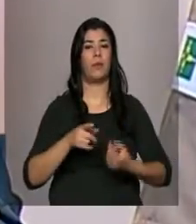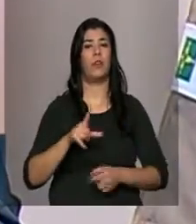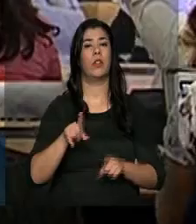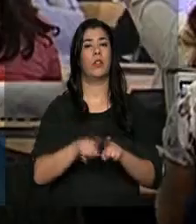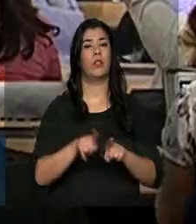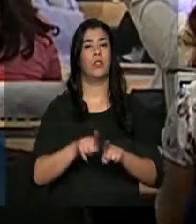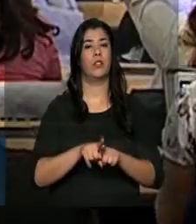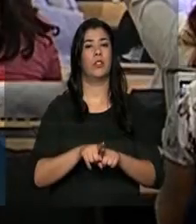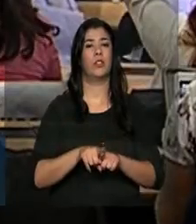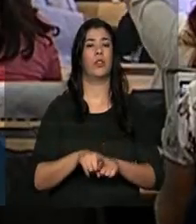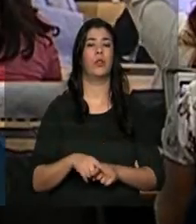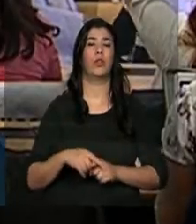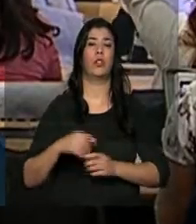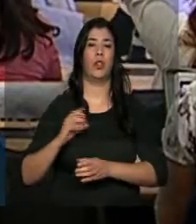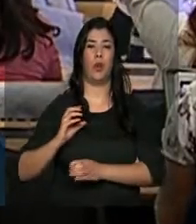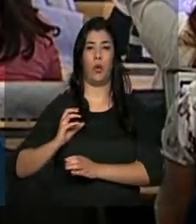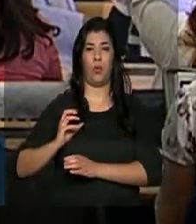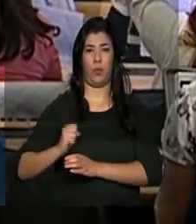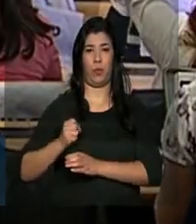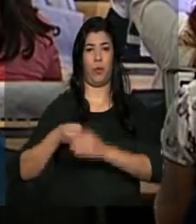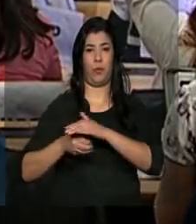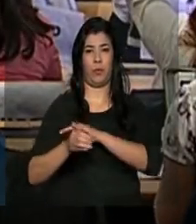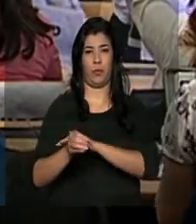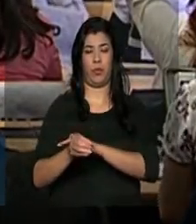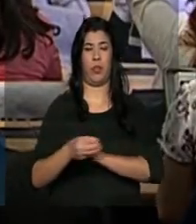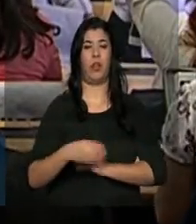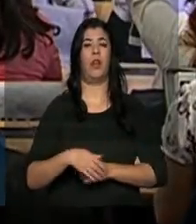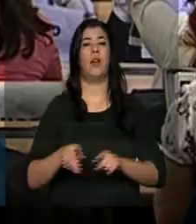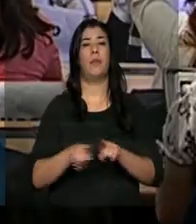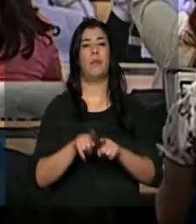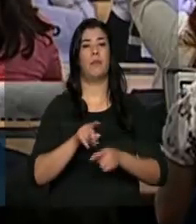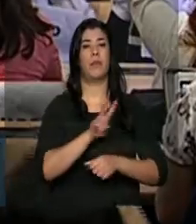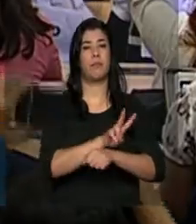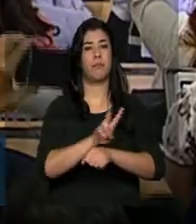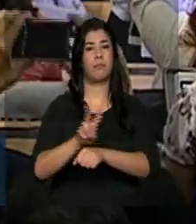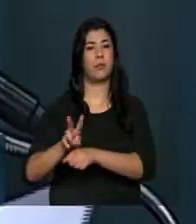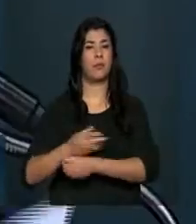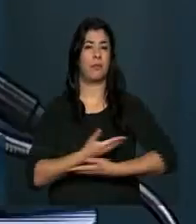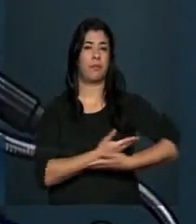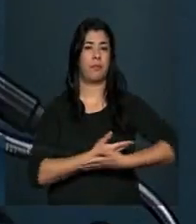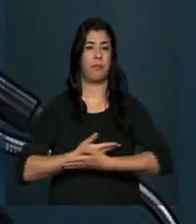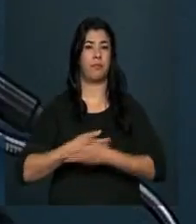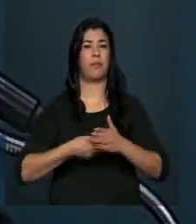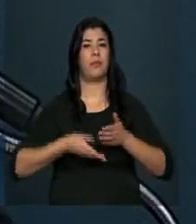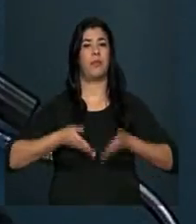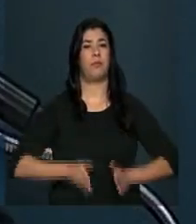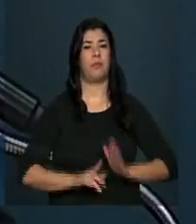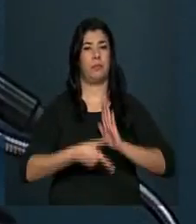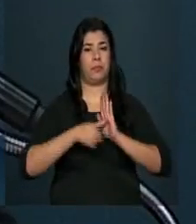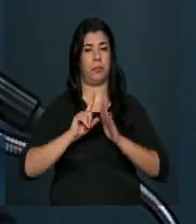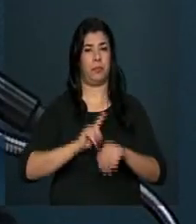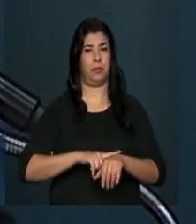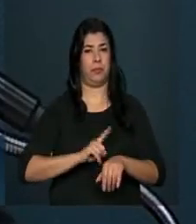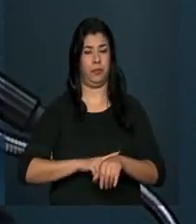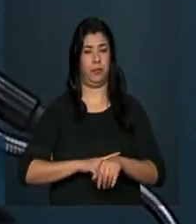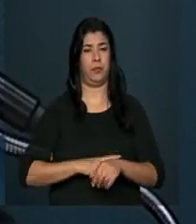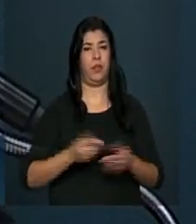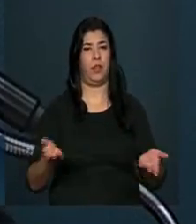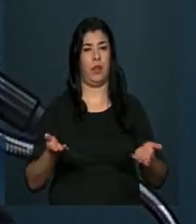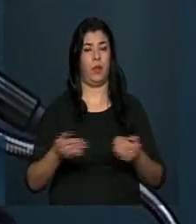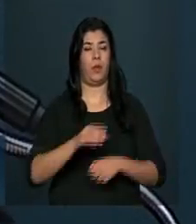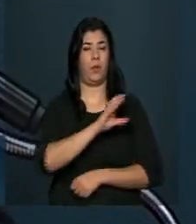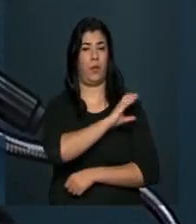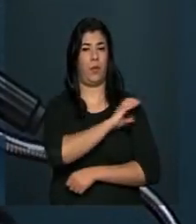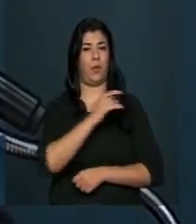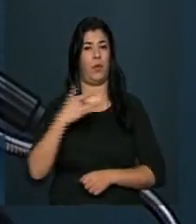leite humano em defesa do prematuro. Neste momento, o senhor coordenador de saúde